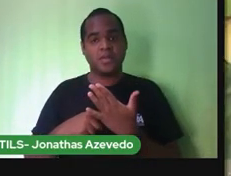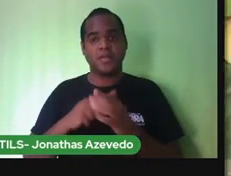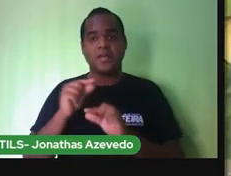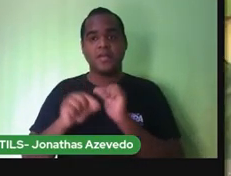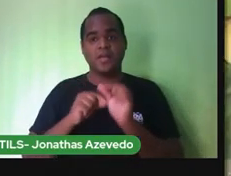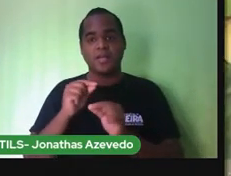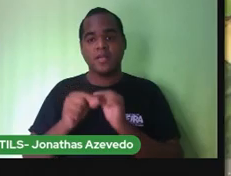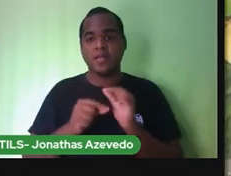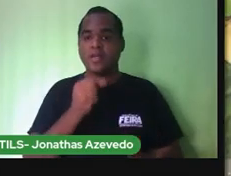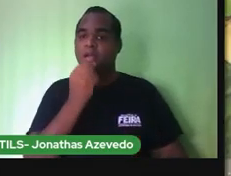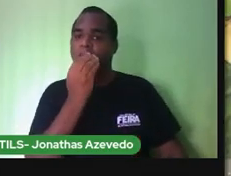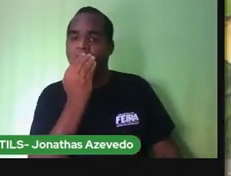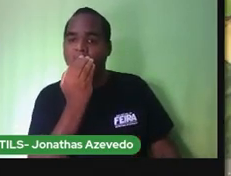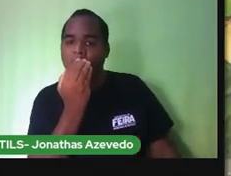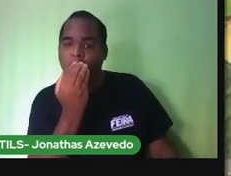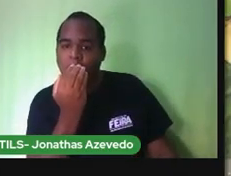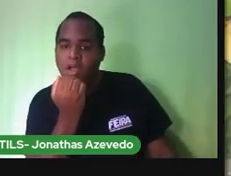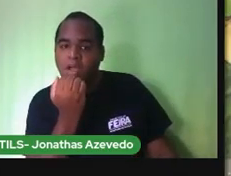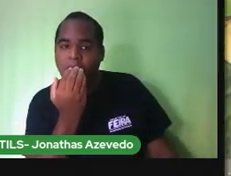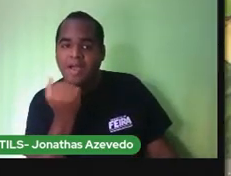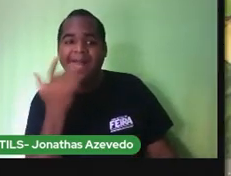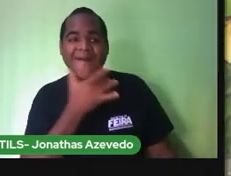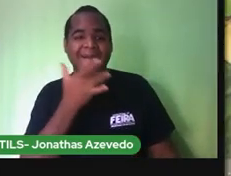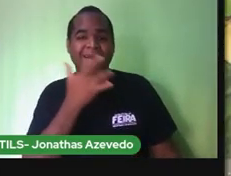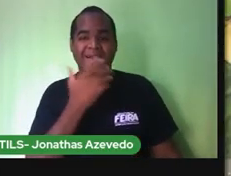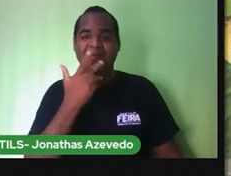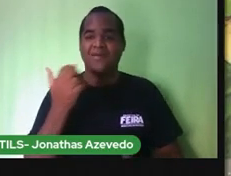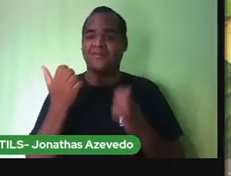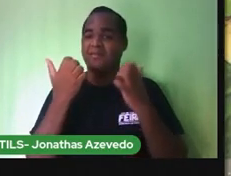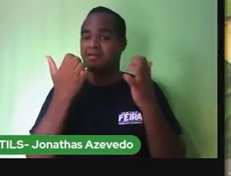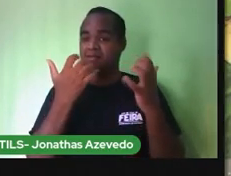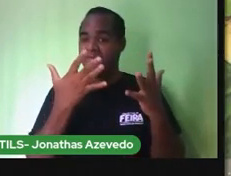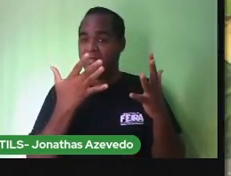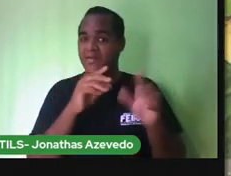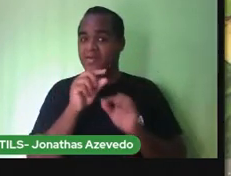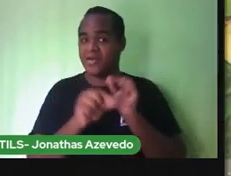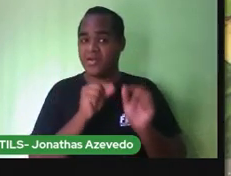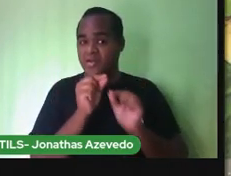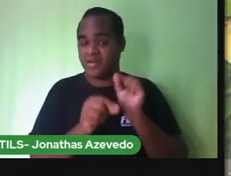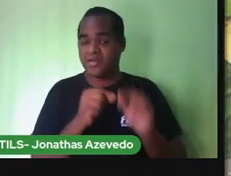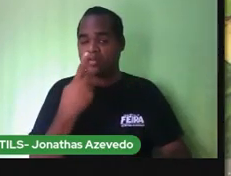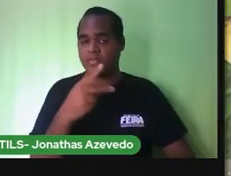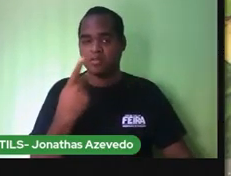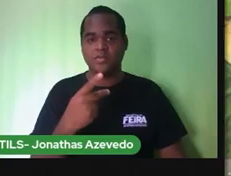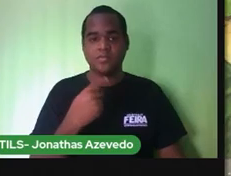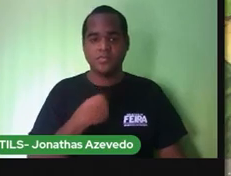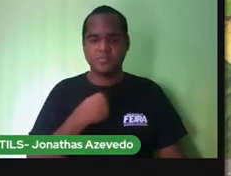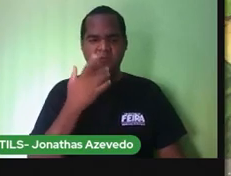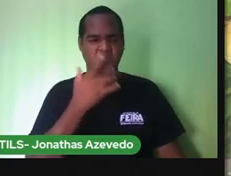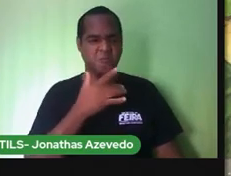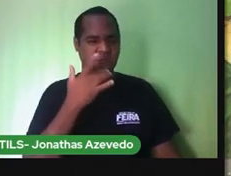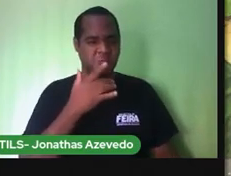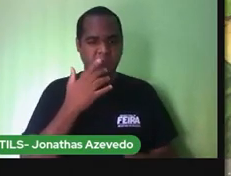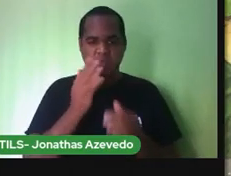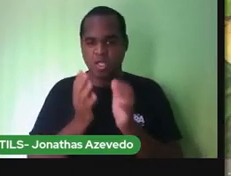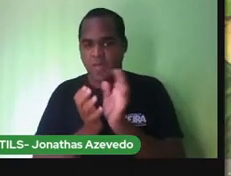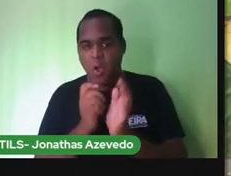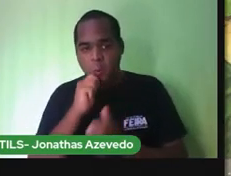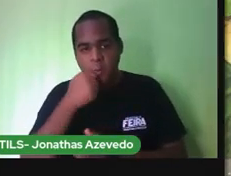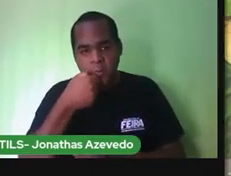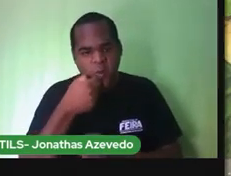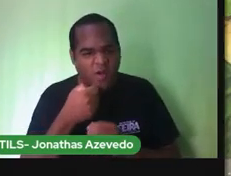comida preferida de seu grupo Halo então vai ficar gostoso no meio do Pão